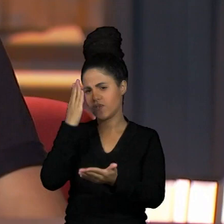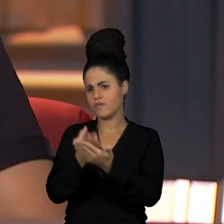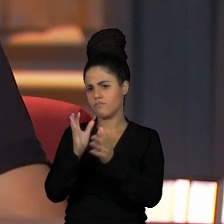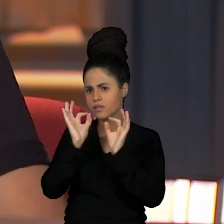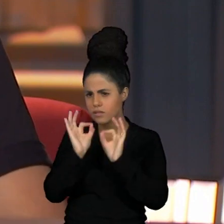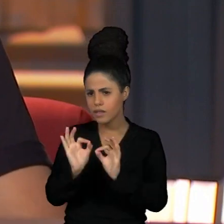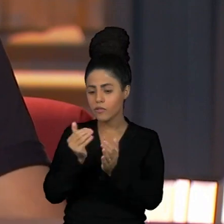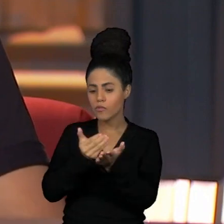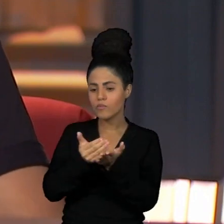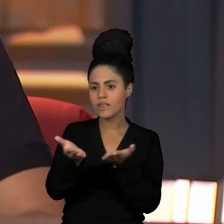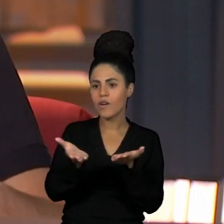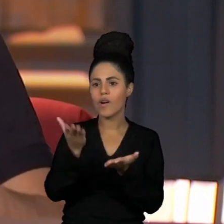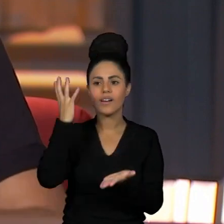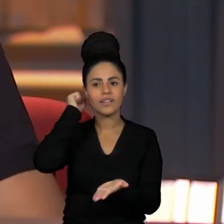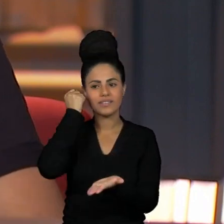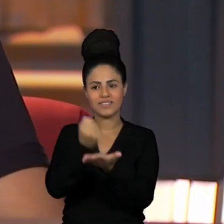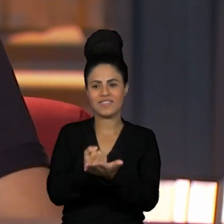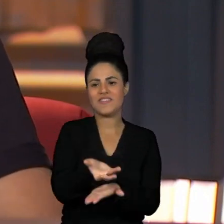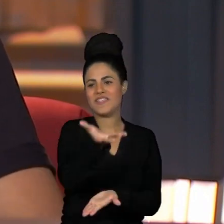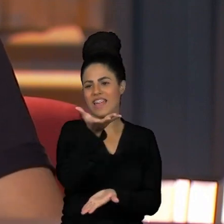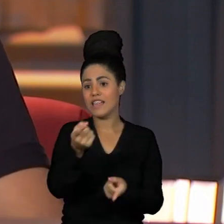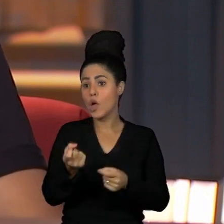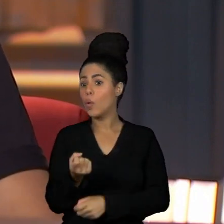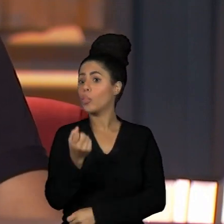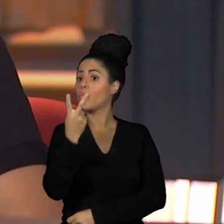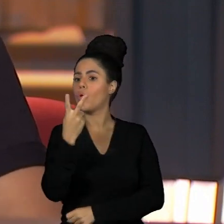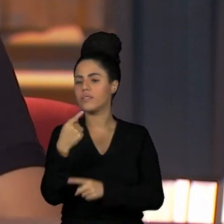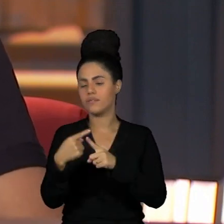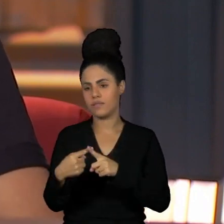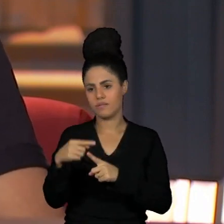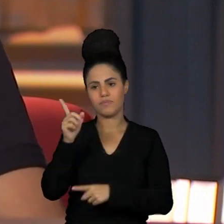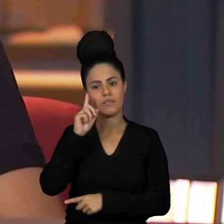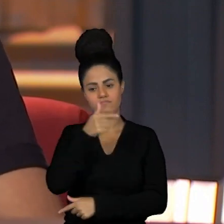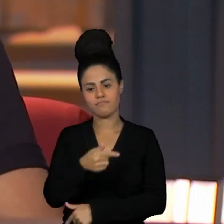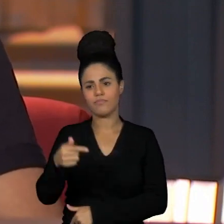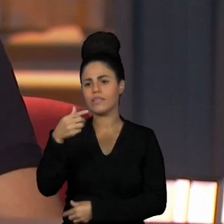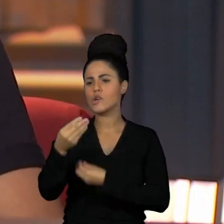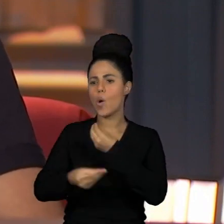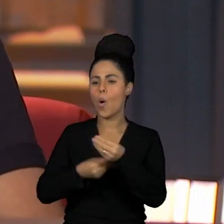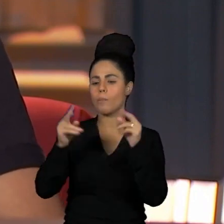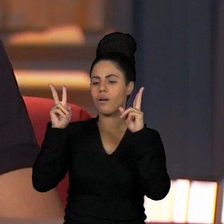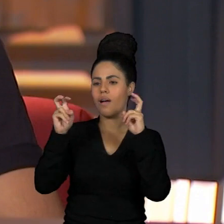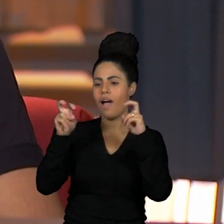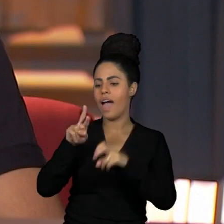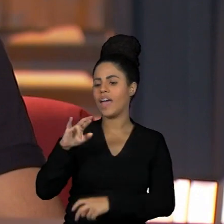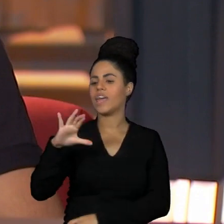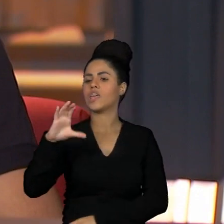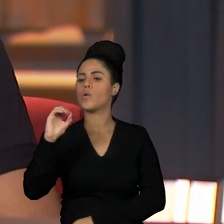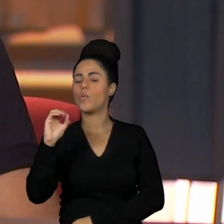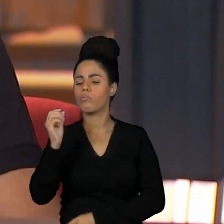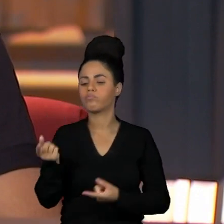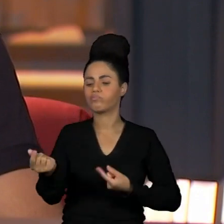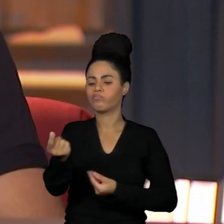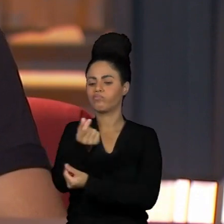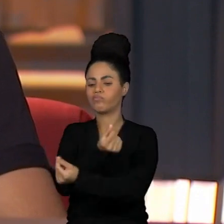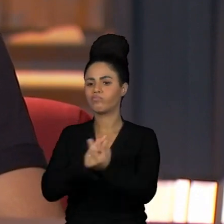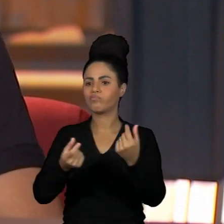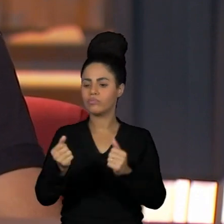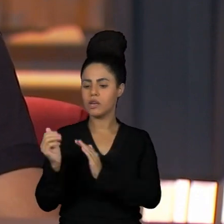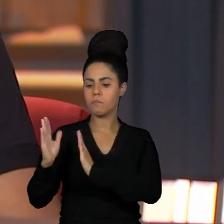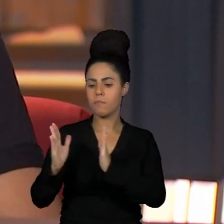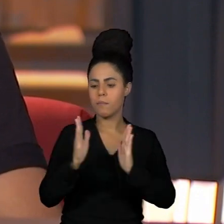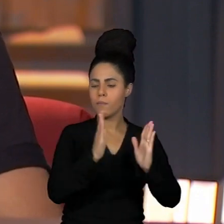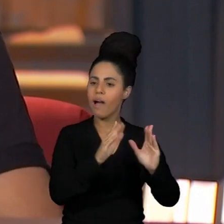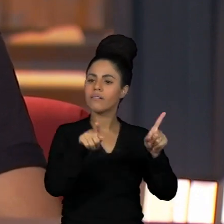começar agora o nosso podcast, né? 2 podcasts, que um é o Algoritmo da Riqueza, que a gente tem o objetivo de falar de riqueza em várias áreas, não só